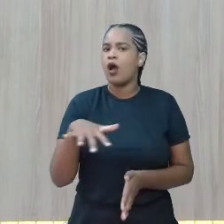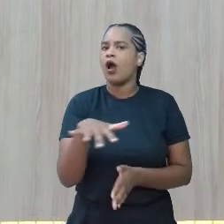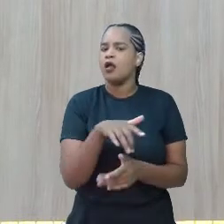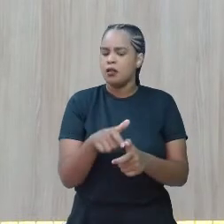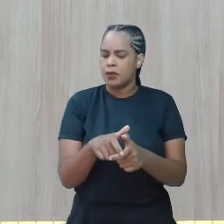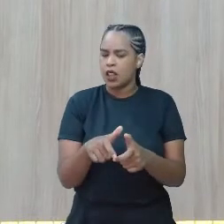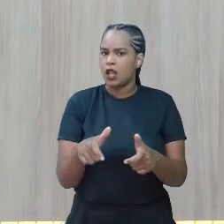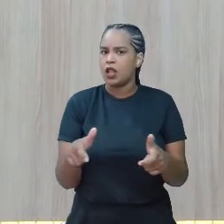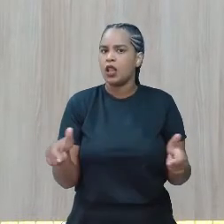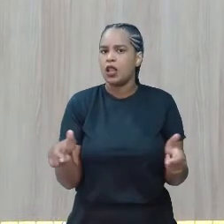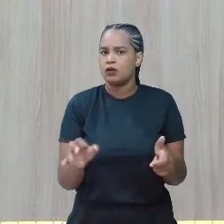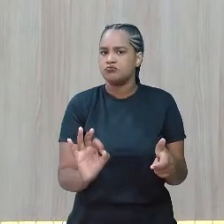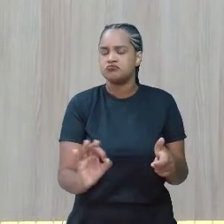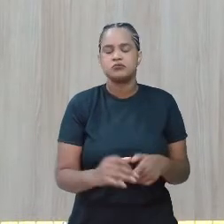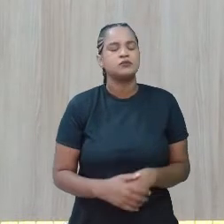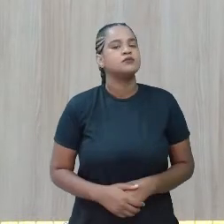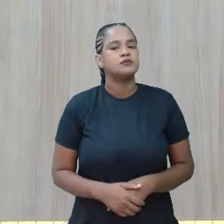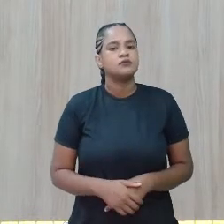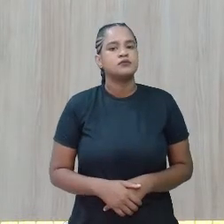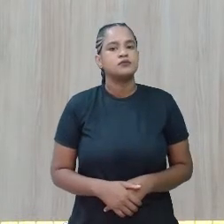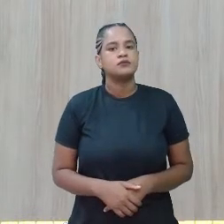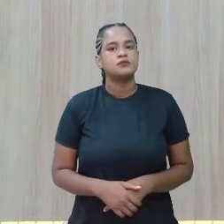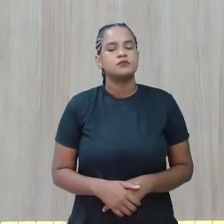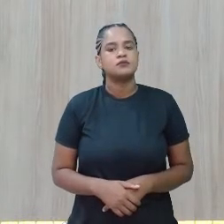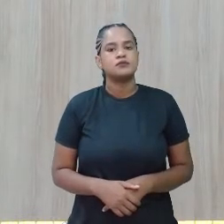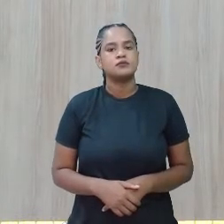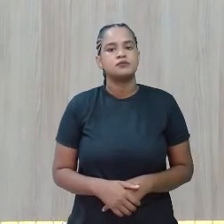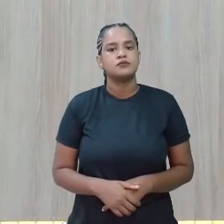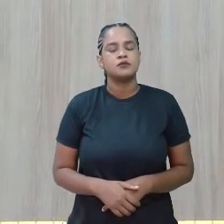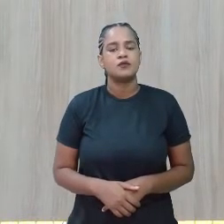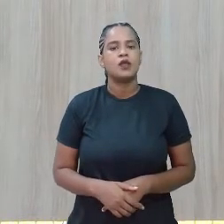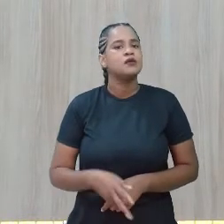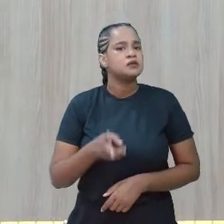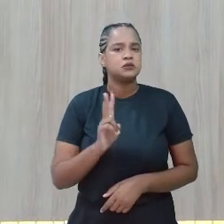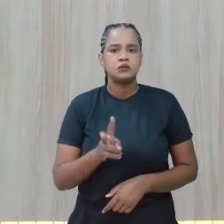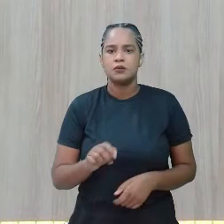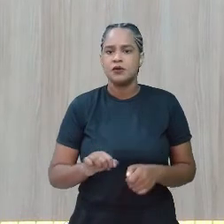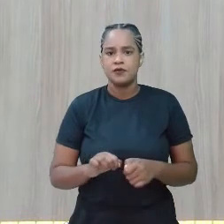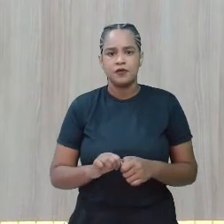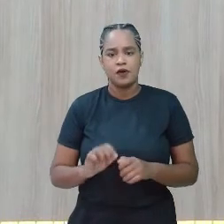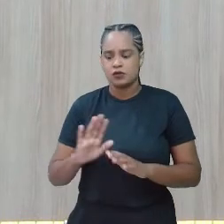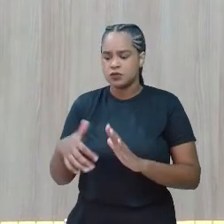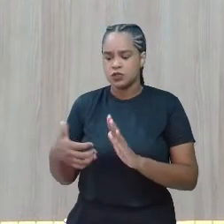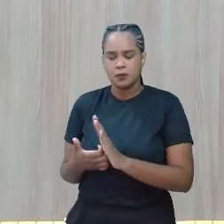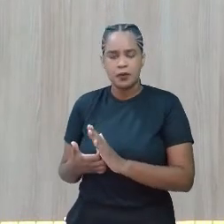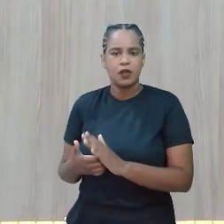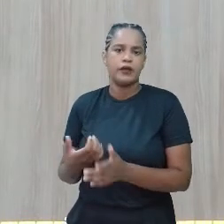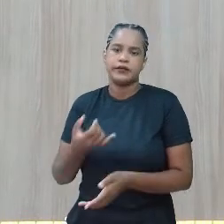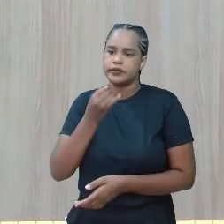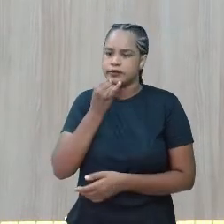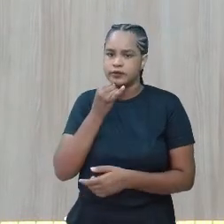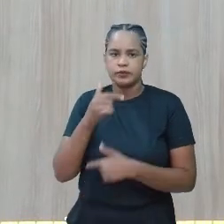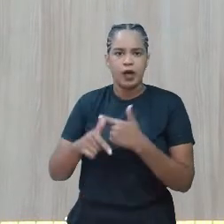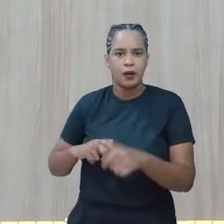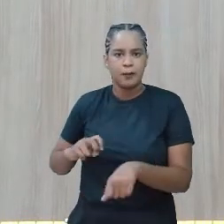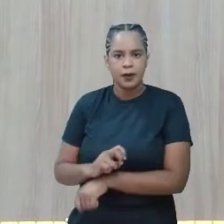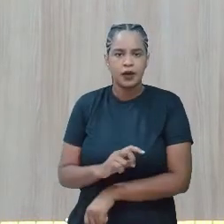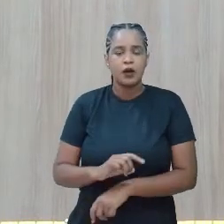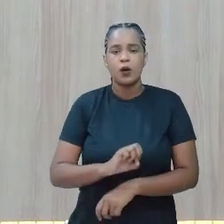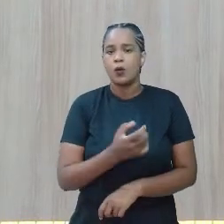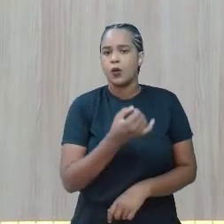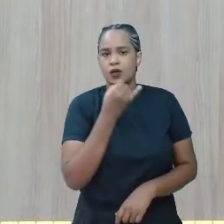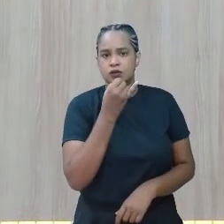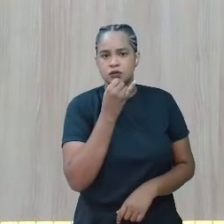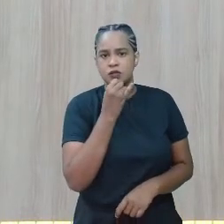bastante abrangente e ela é muito realizada, tanto em empresa quanto em consultórios,